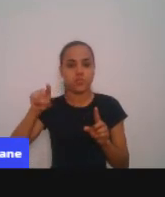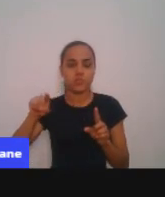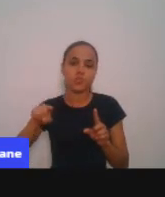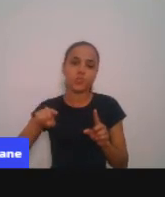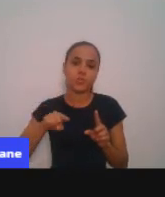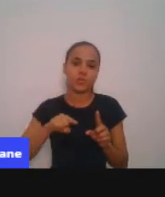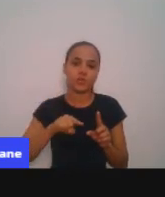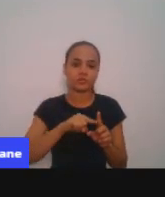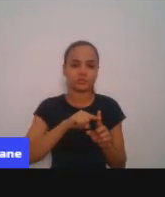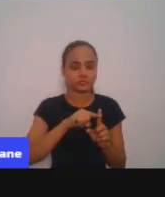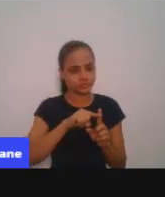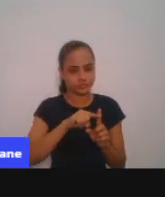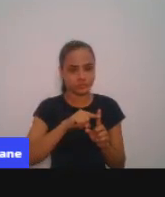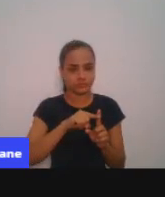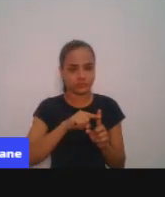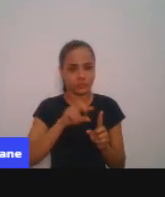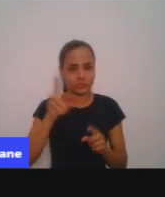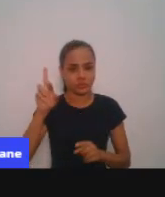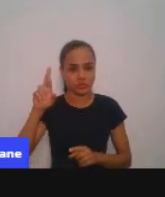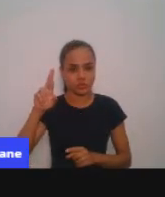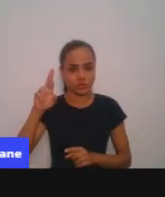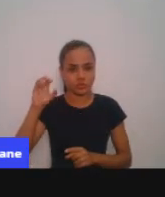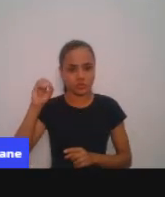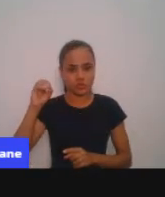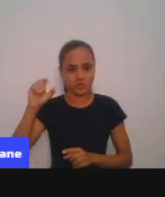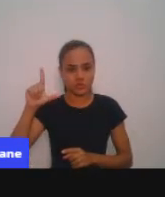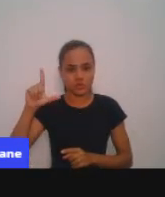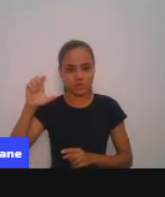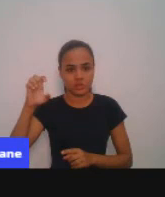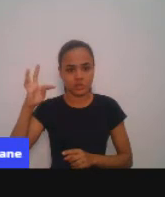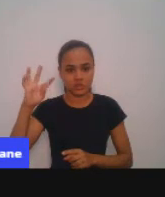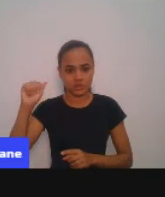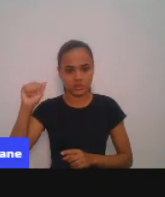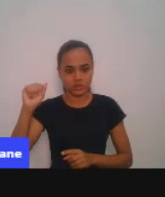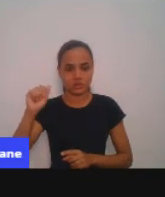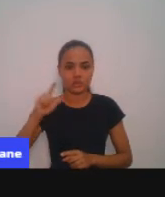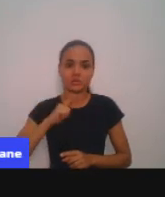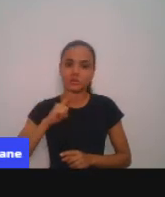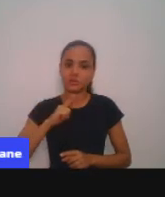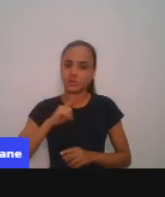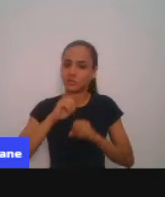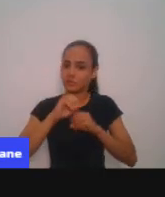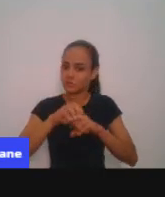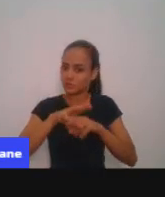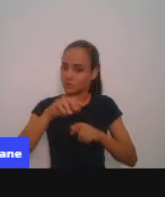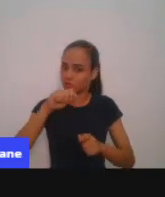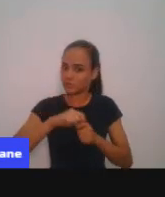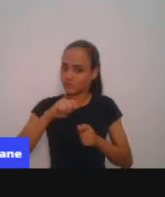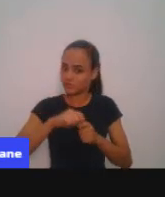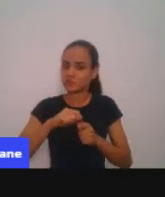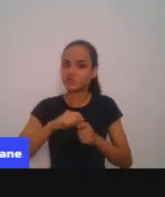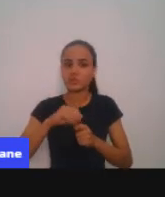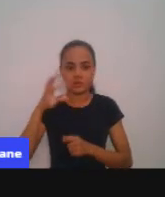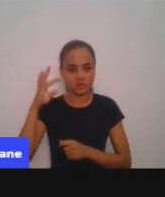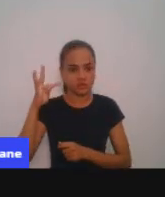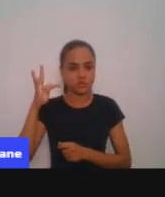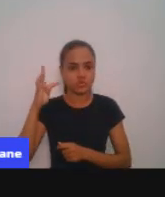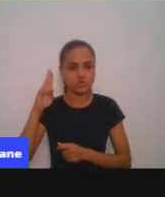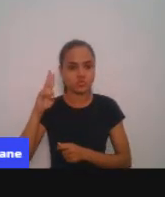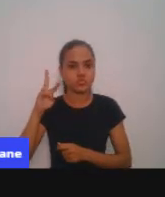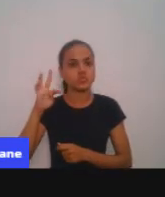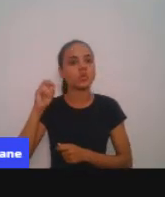fazer a roleta, tem tutoriais muito interessantes lá, tem ensinando a fazer. Mas esses dois links, as pessoas